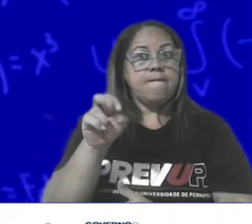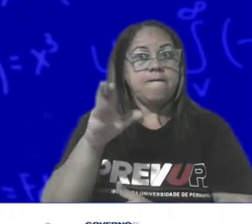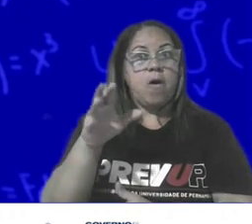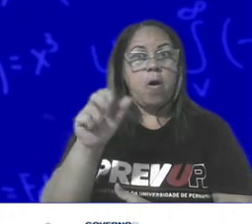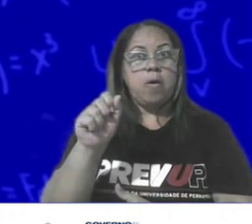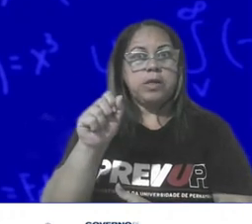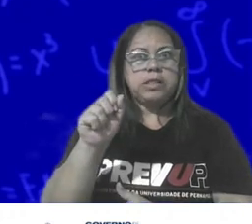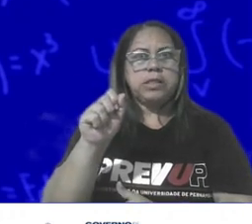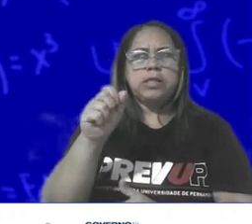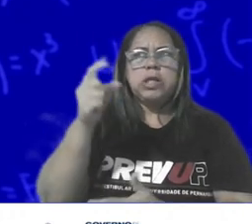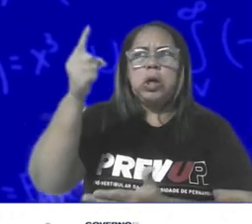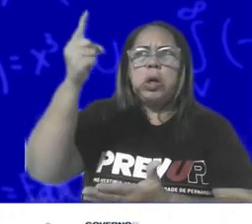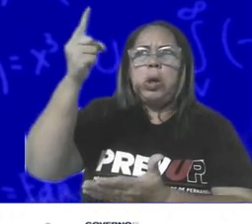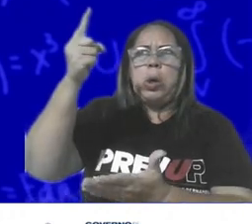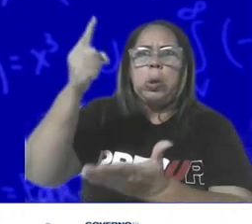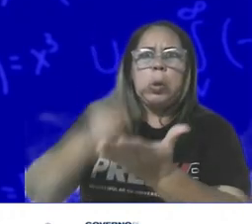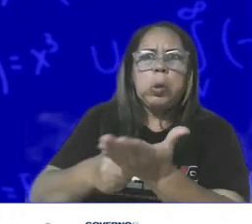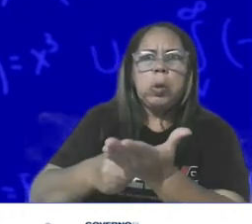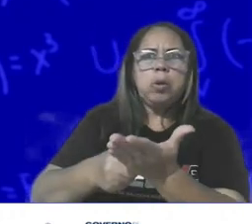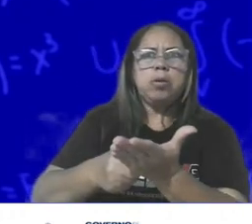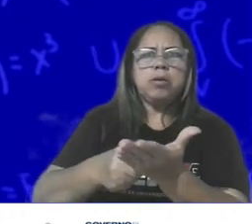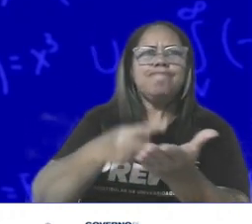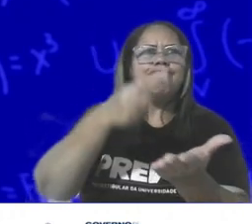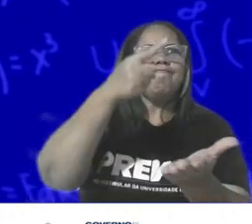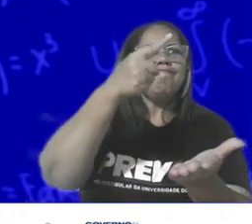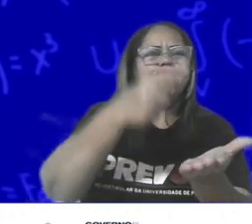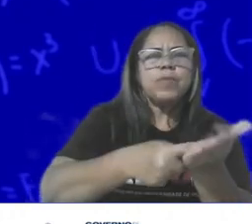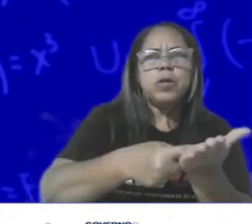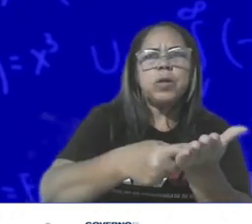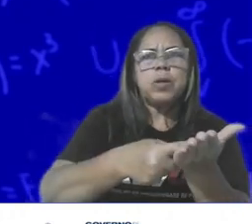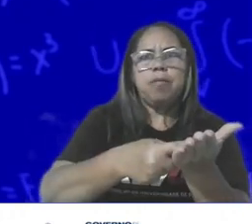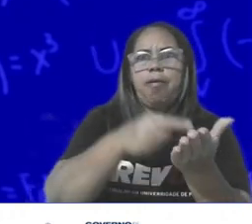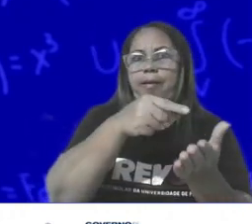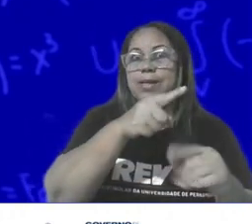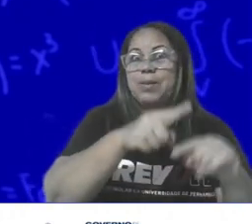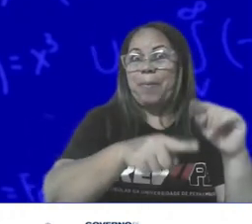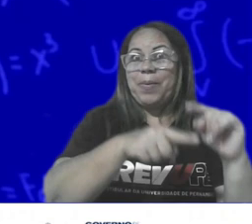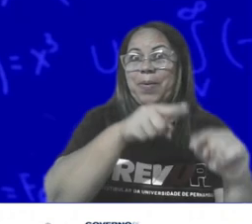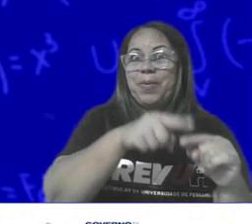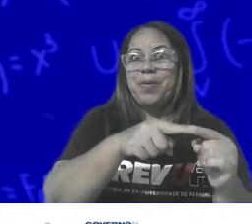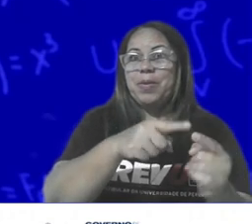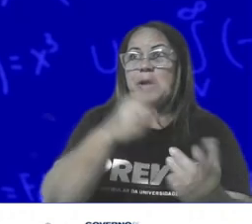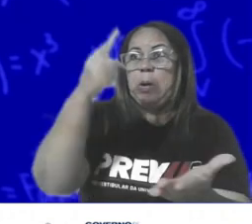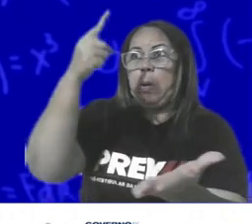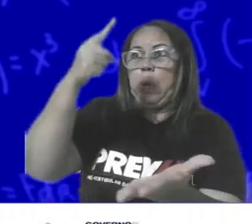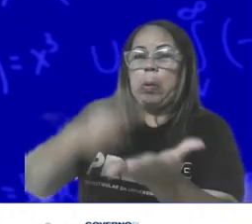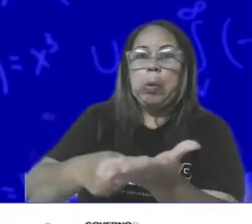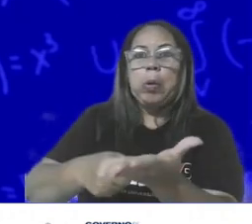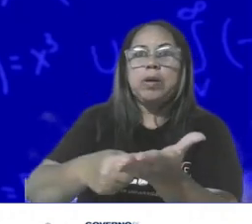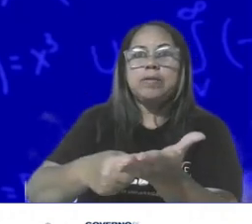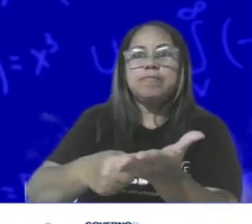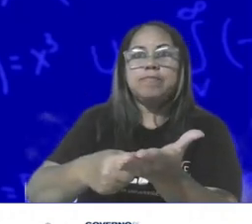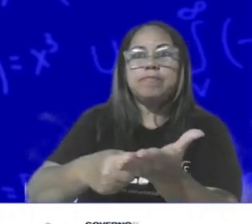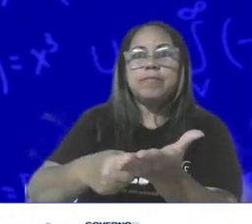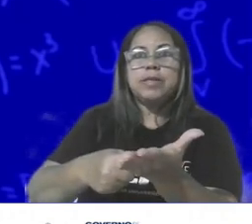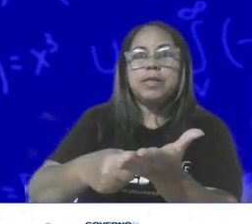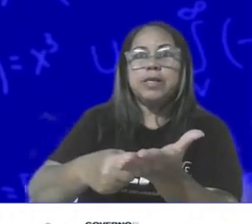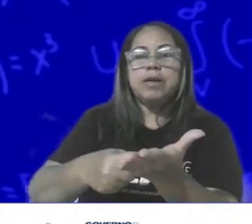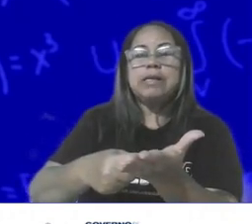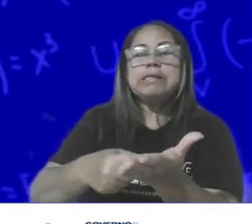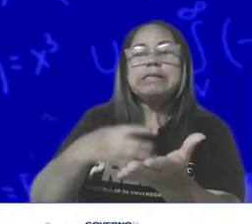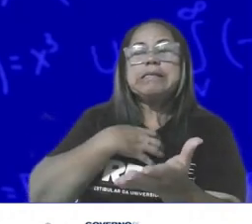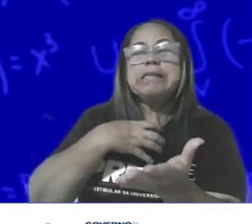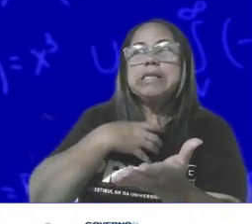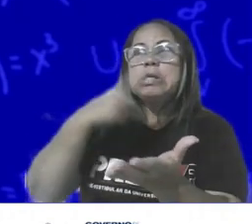de atração entre o corpo, este corpo que cai, ele é atraído por todo o planeta